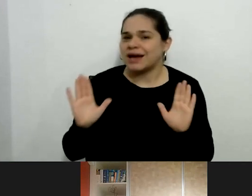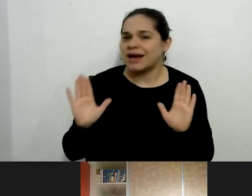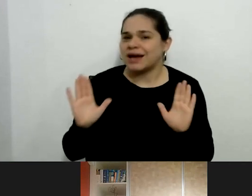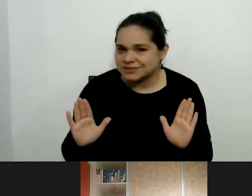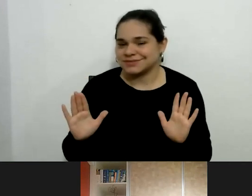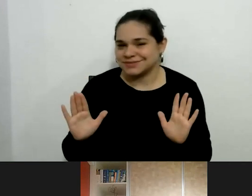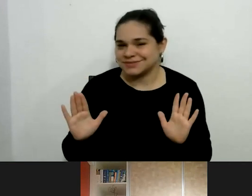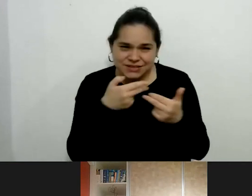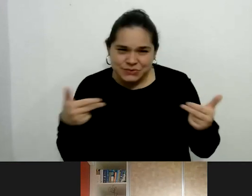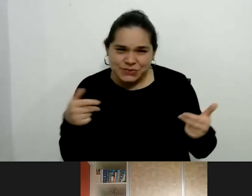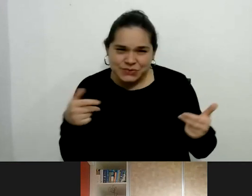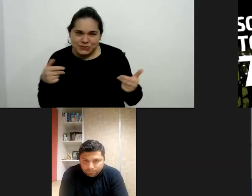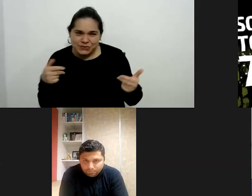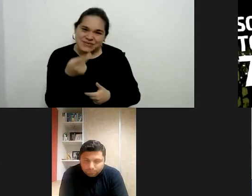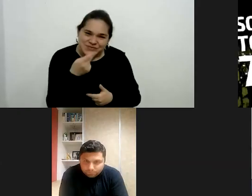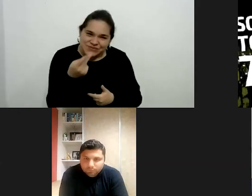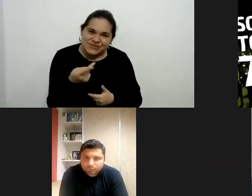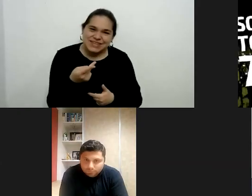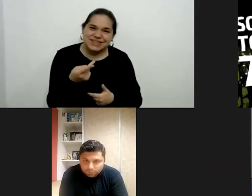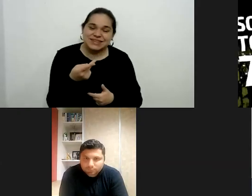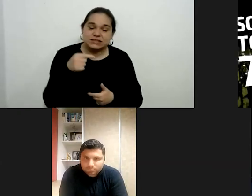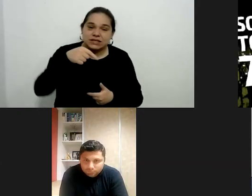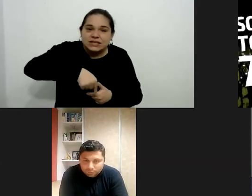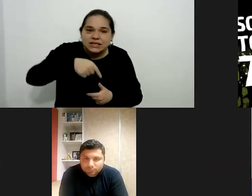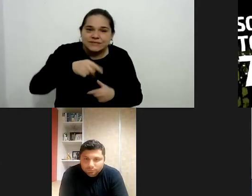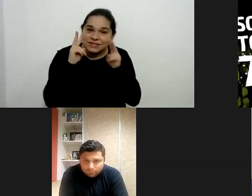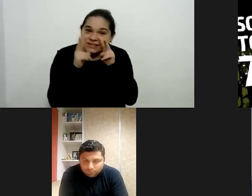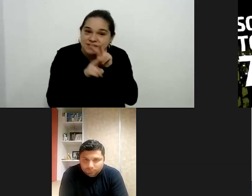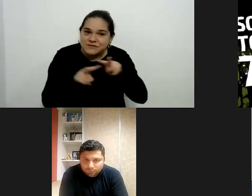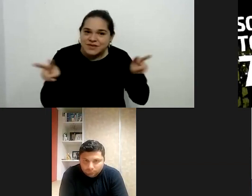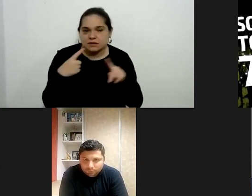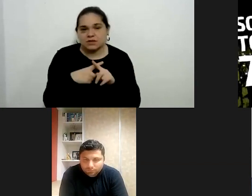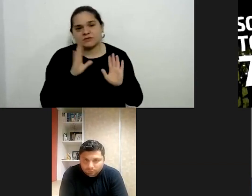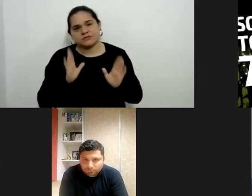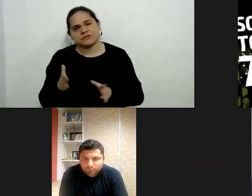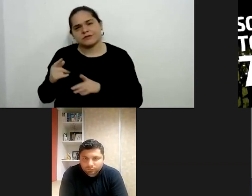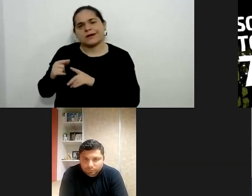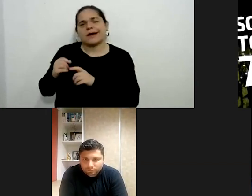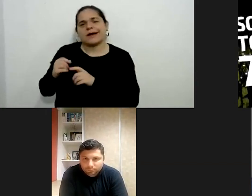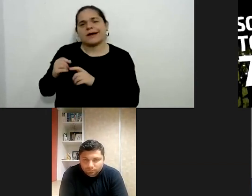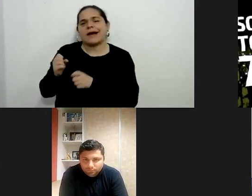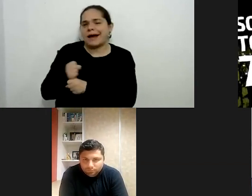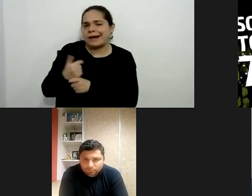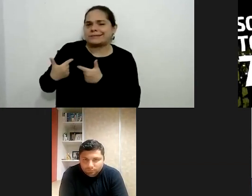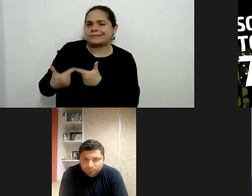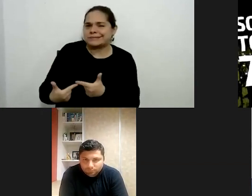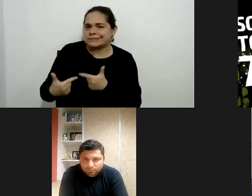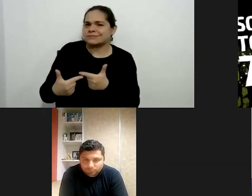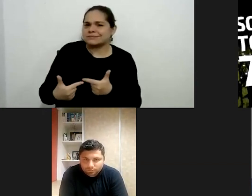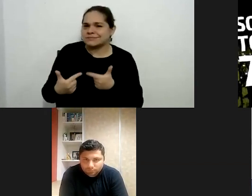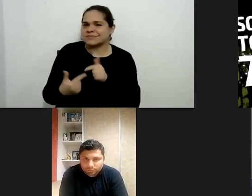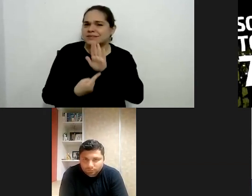estão, agora que eu estou dizendo pejorativamente, porque já faz muito tempo que vocês estão presentes aí como sindicato, como